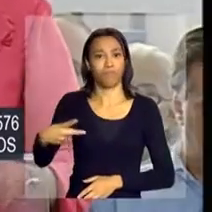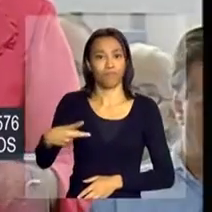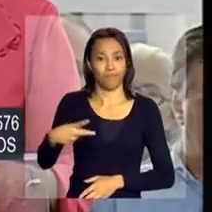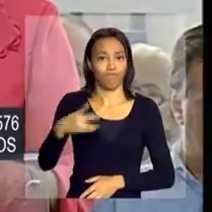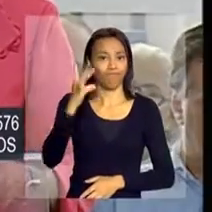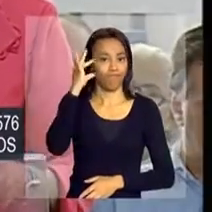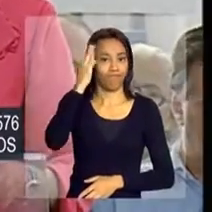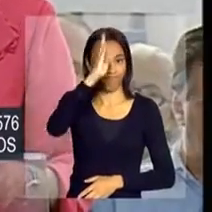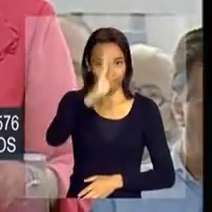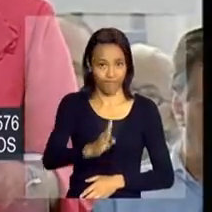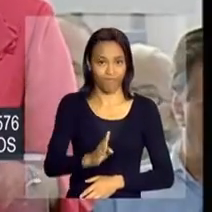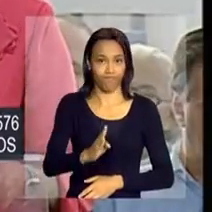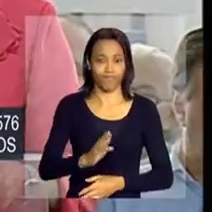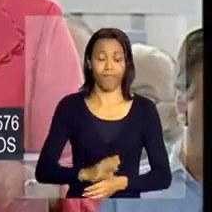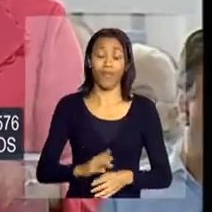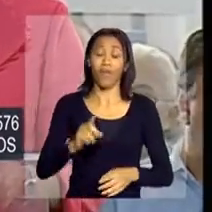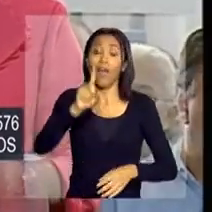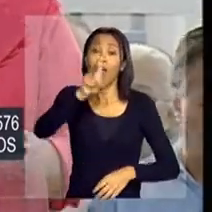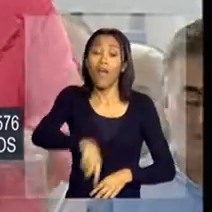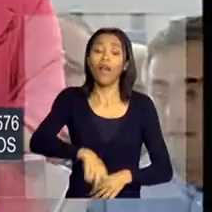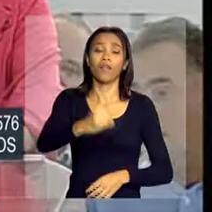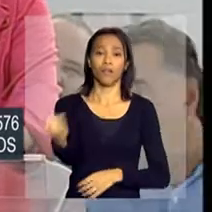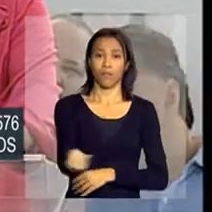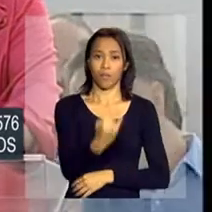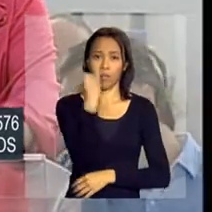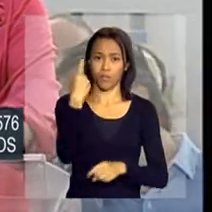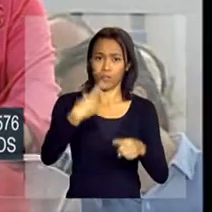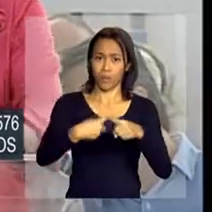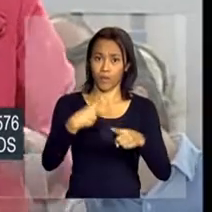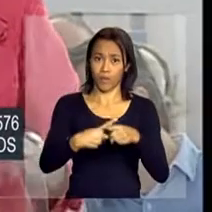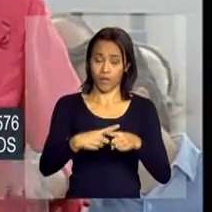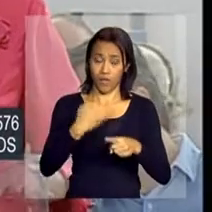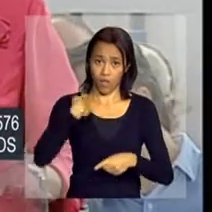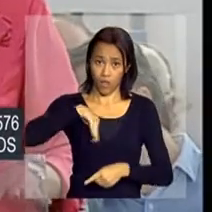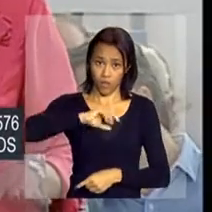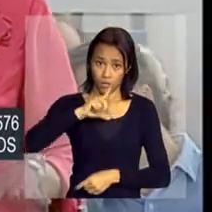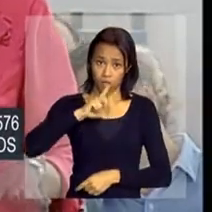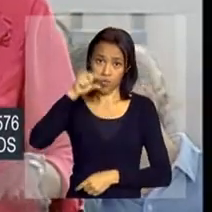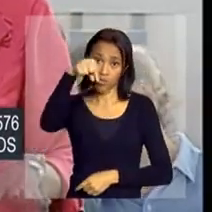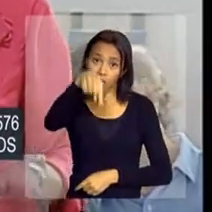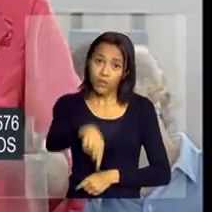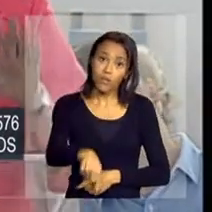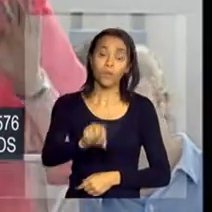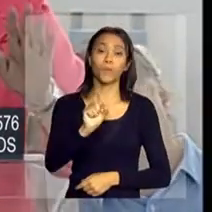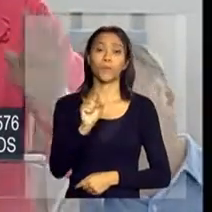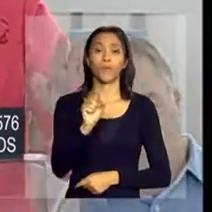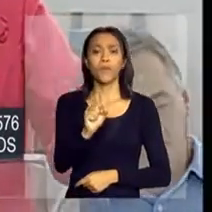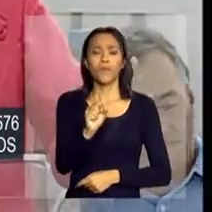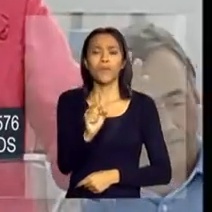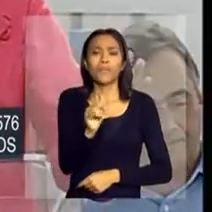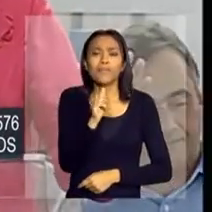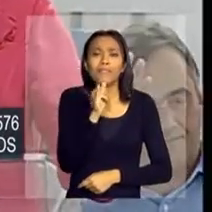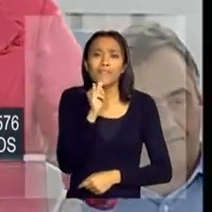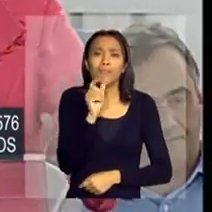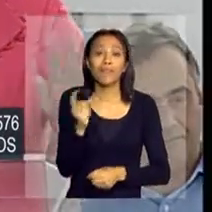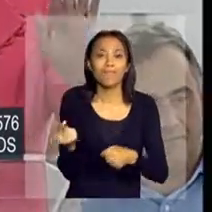E é muito importante porque aqui nós temos um exemplo de